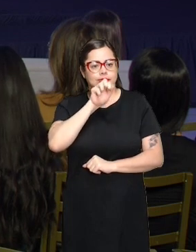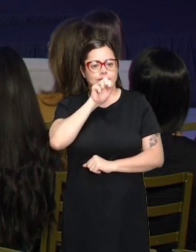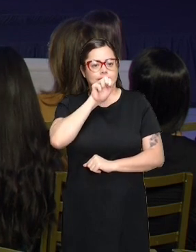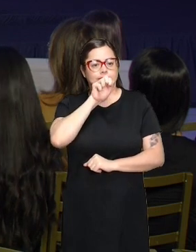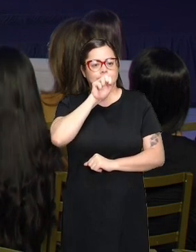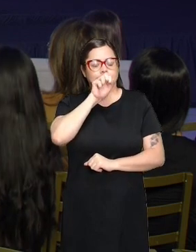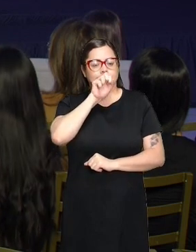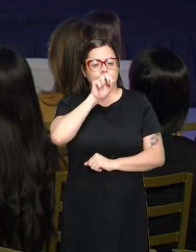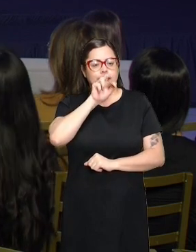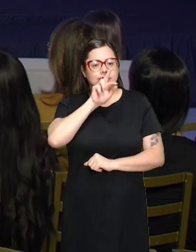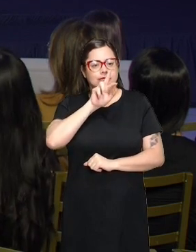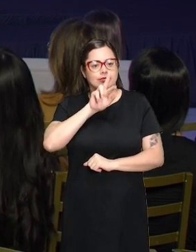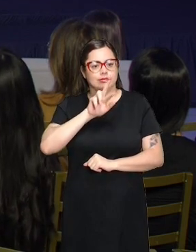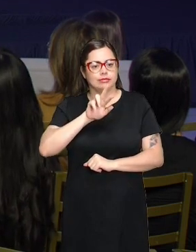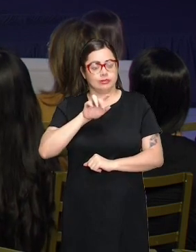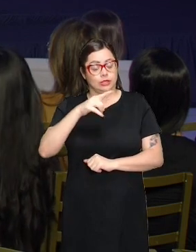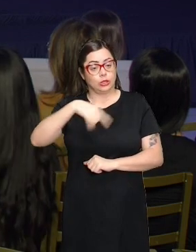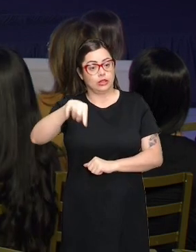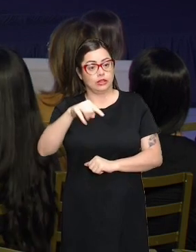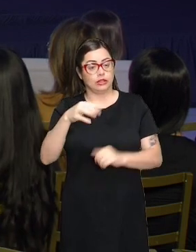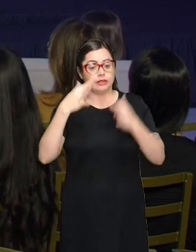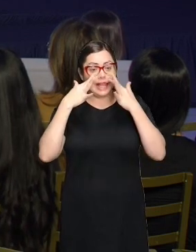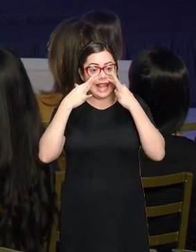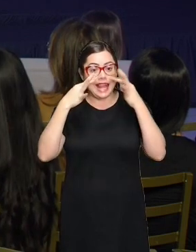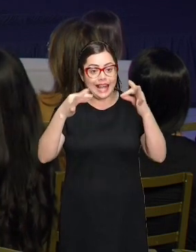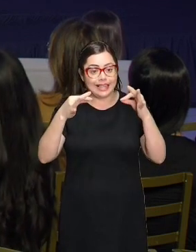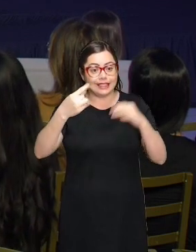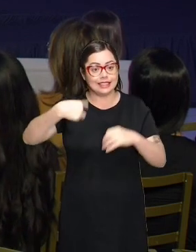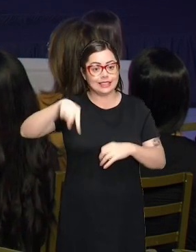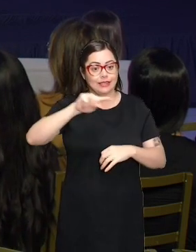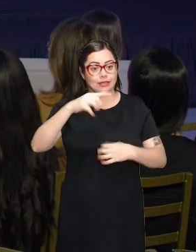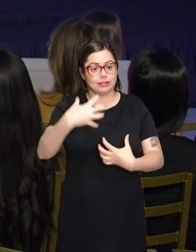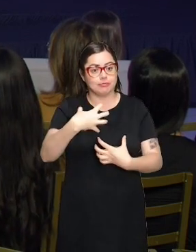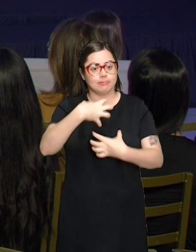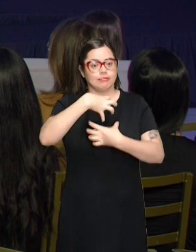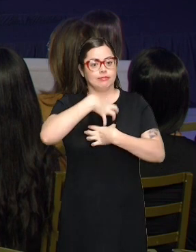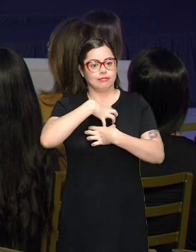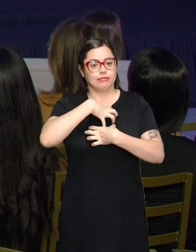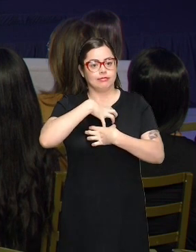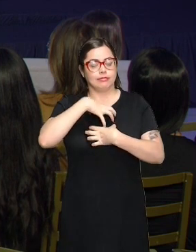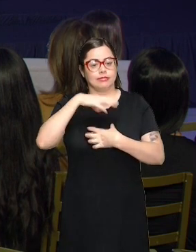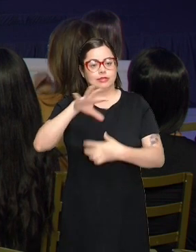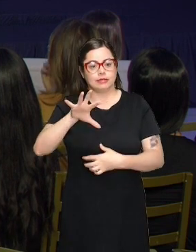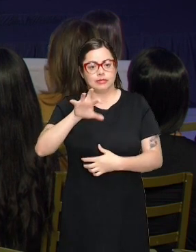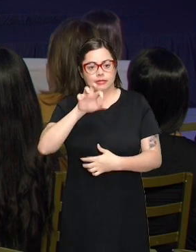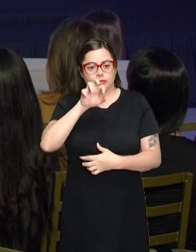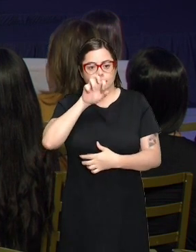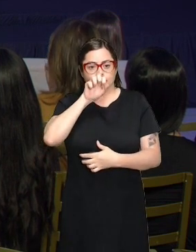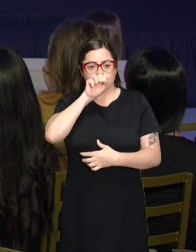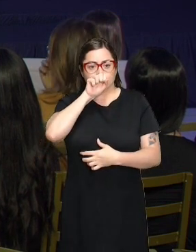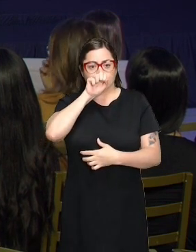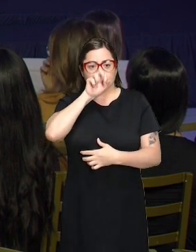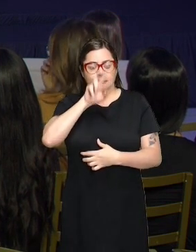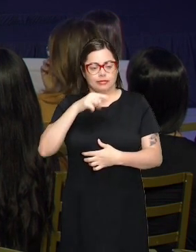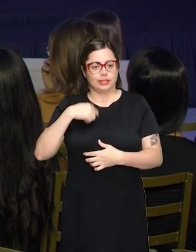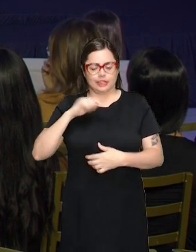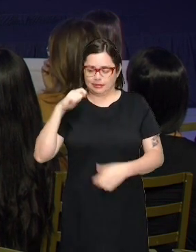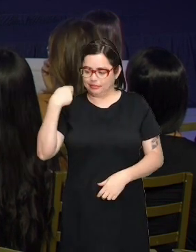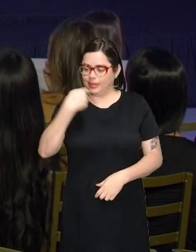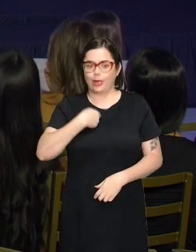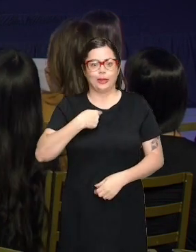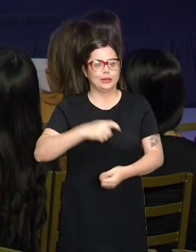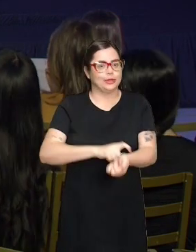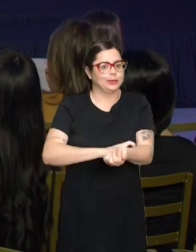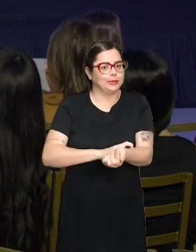Eu quis chamar essa respiração, essa presença, porque eu também sou uma pessoa bem aceleradinha. E a minha pergunta